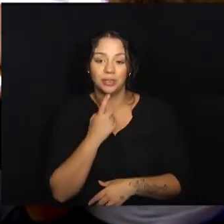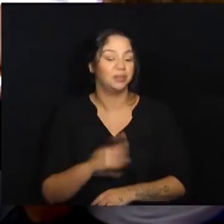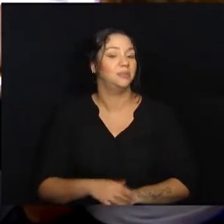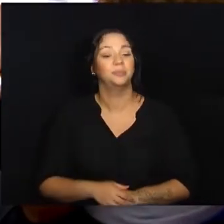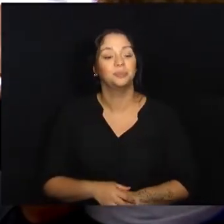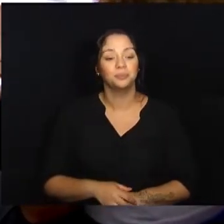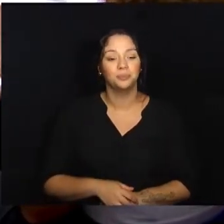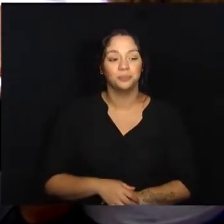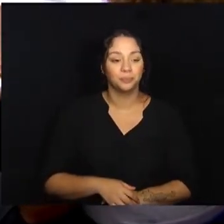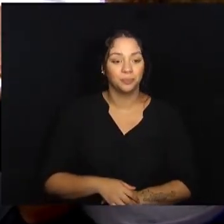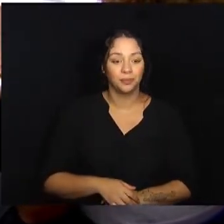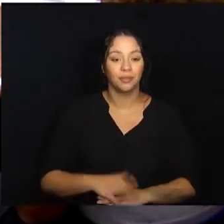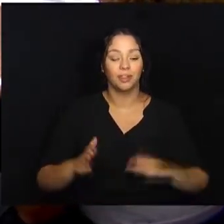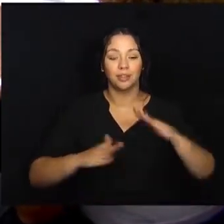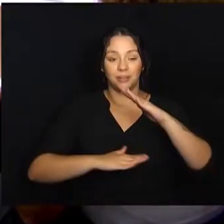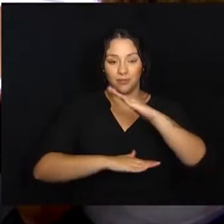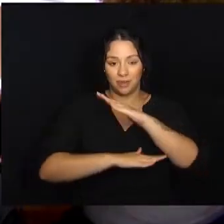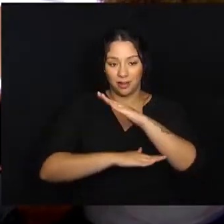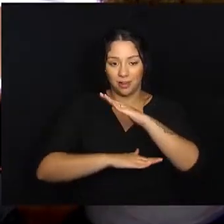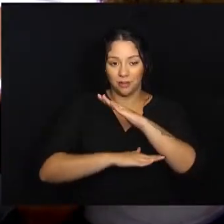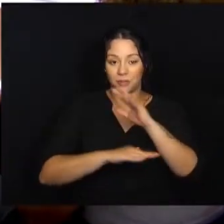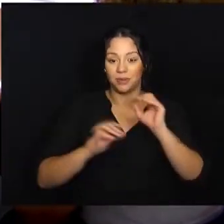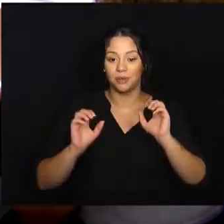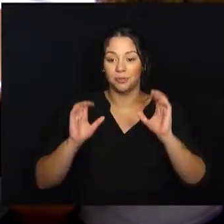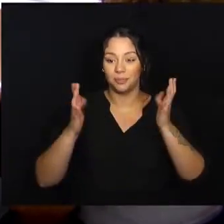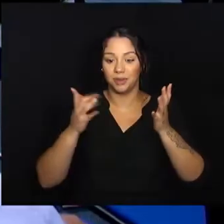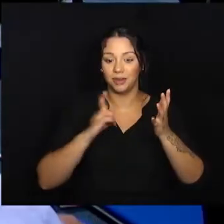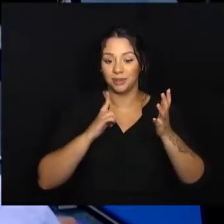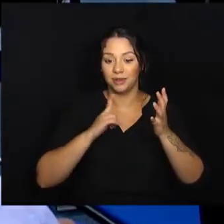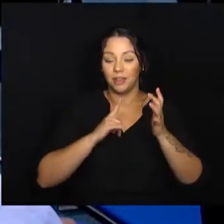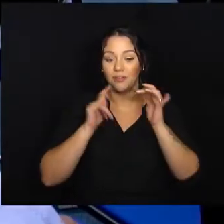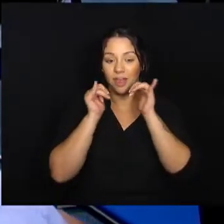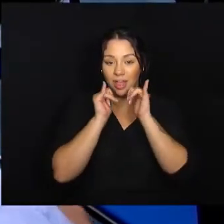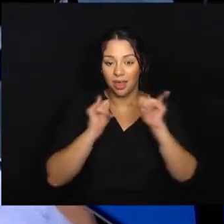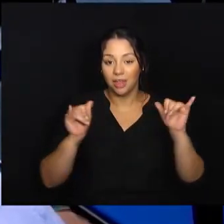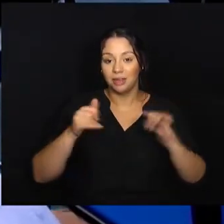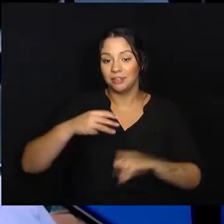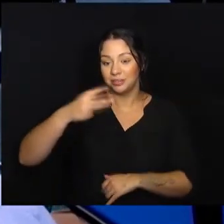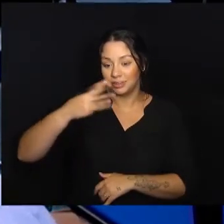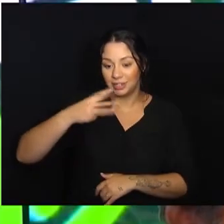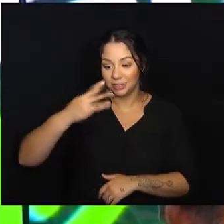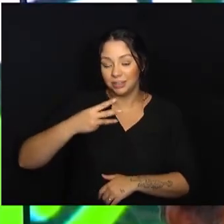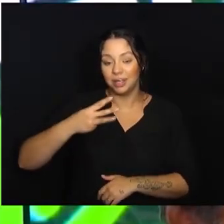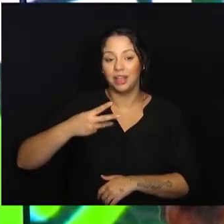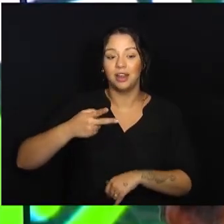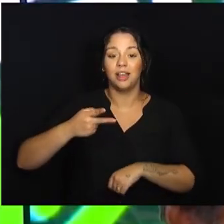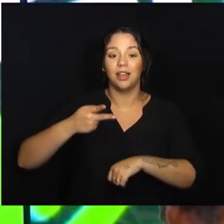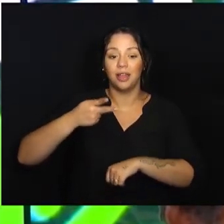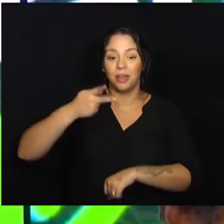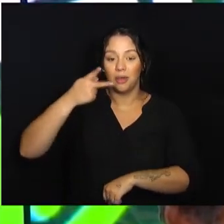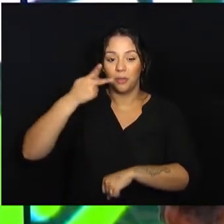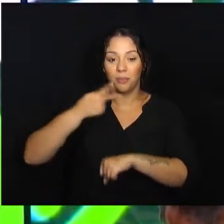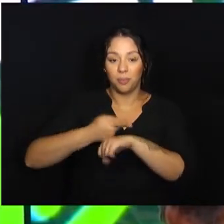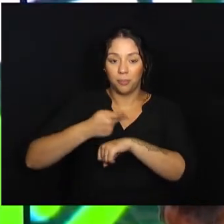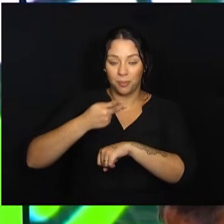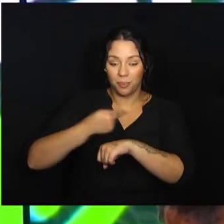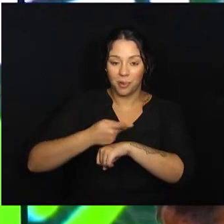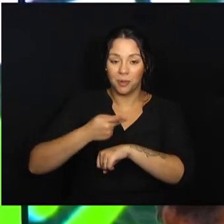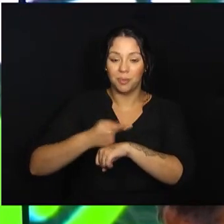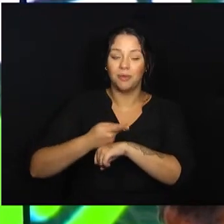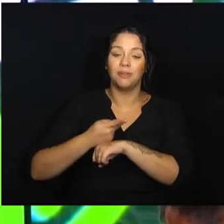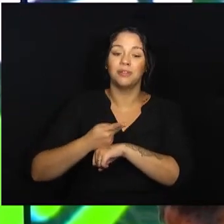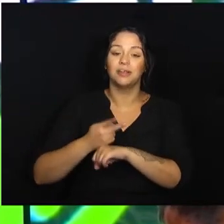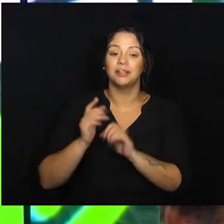A Câmara de Campinas acompanhou o anúncio da terceira edição da Taça das Favelas. O vereador Permino Monteiro